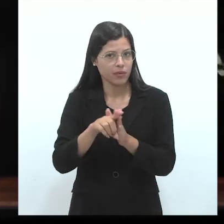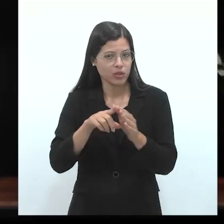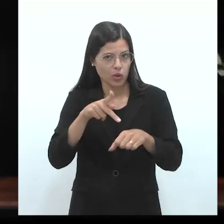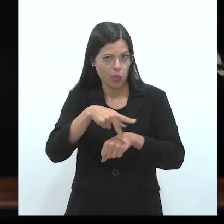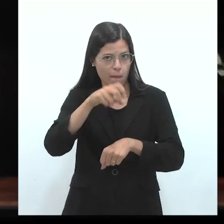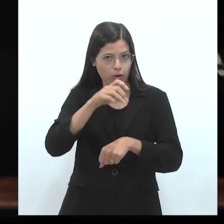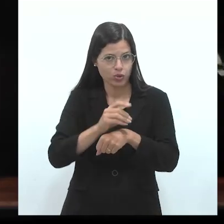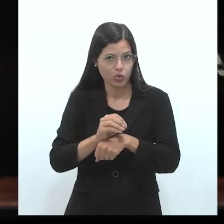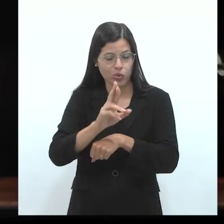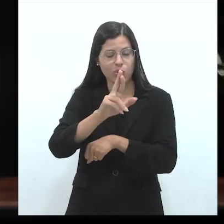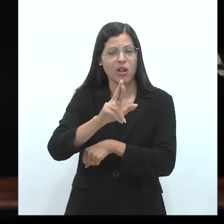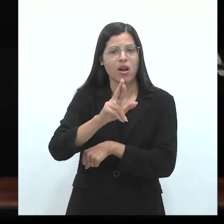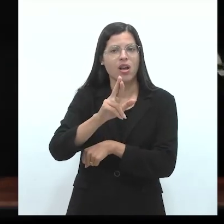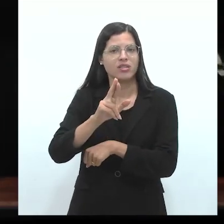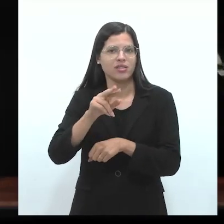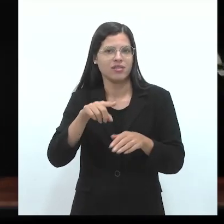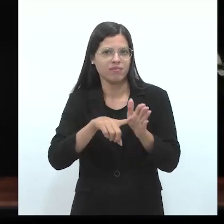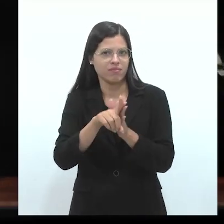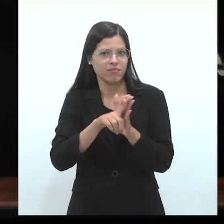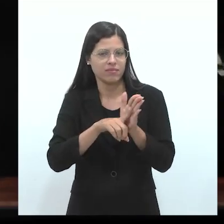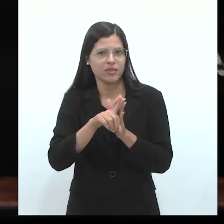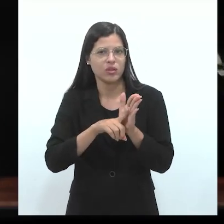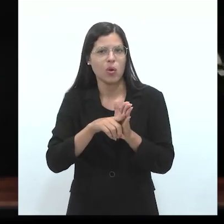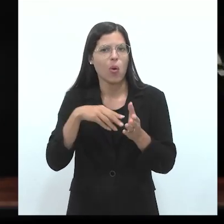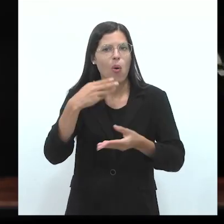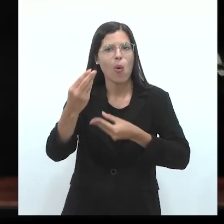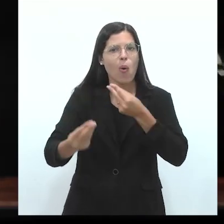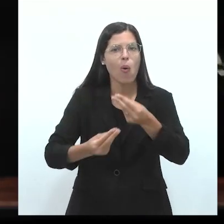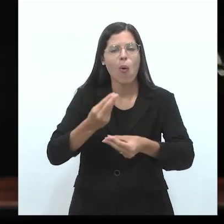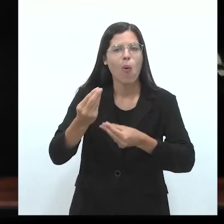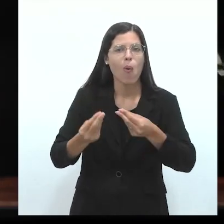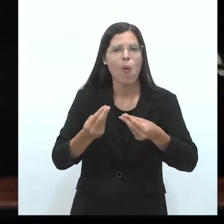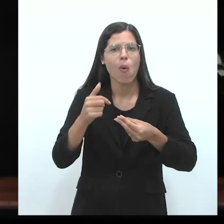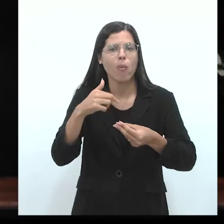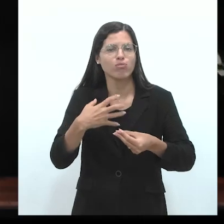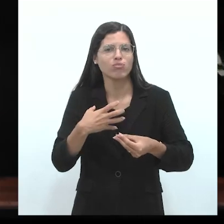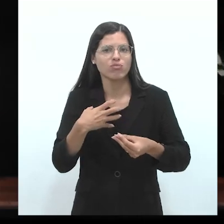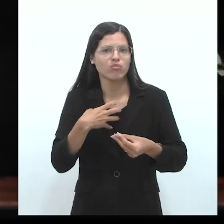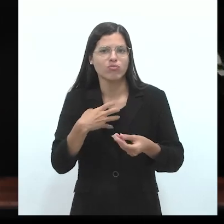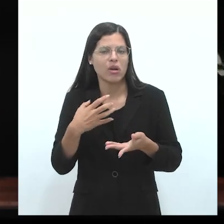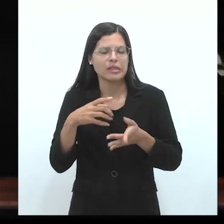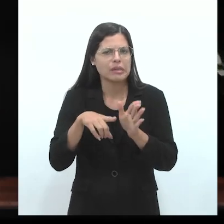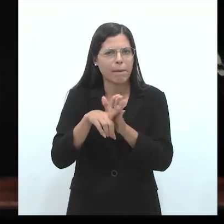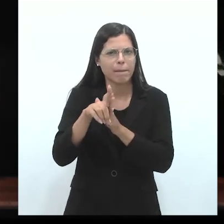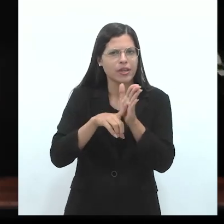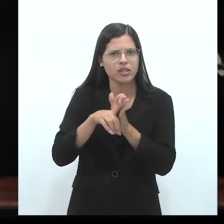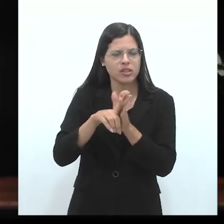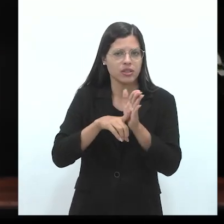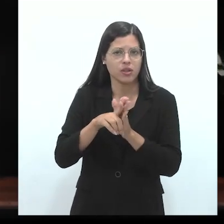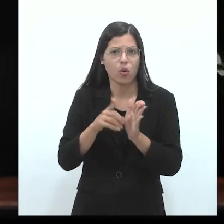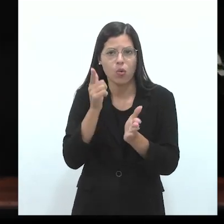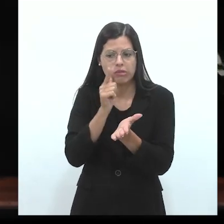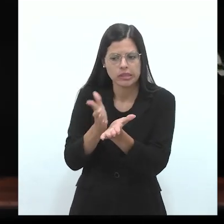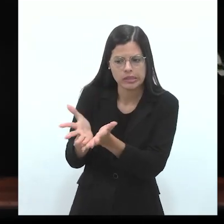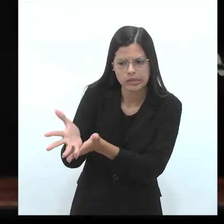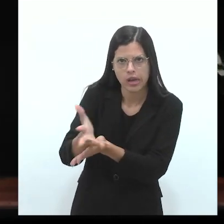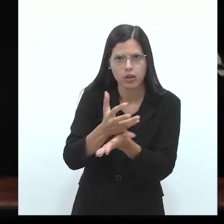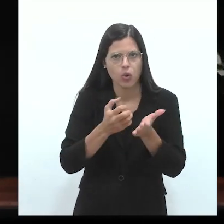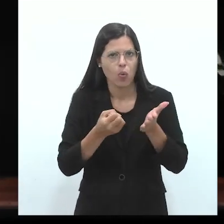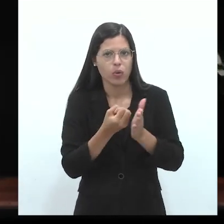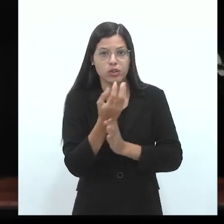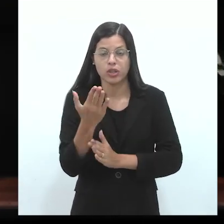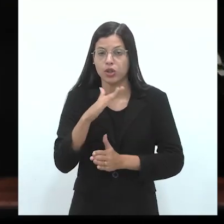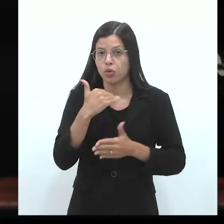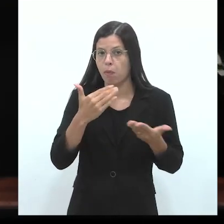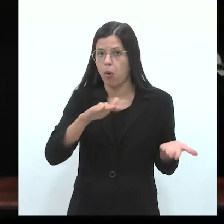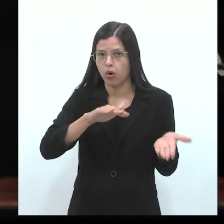Está incluída aí nessa sua pesquisa. Como que foi, né? Como que foi o formato dessa pesquisa para vocês chegarem a esses dados do número de mortes aqui